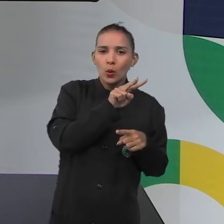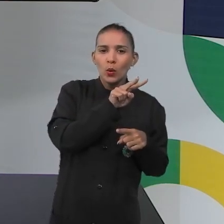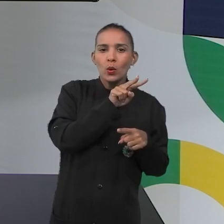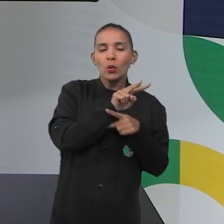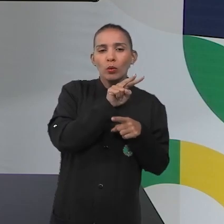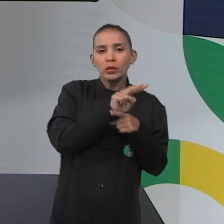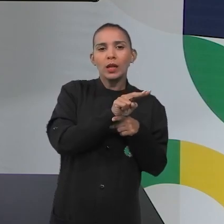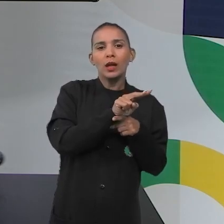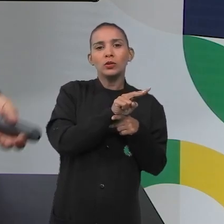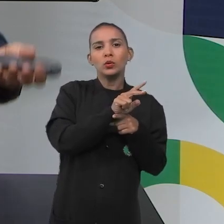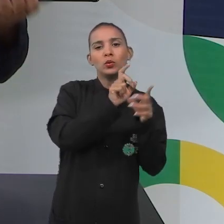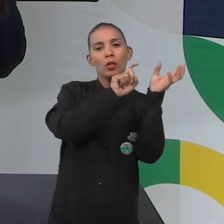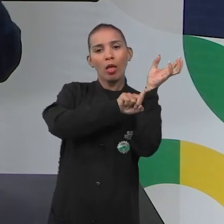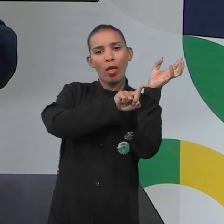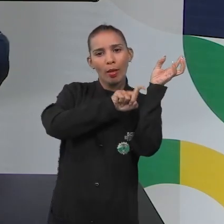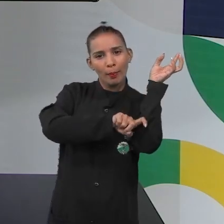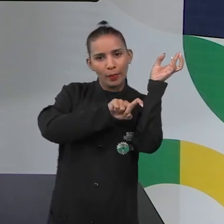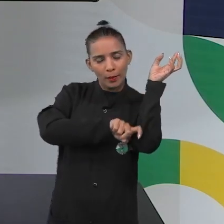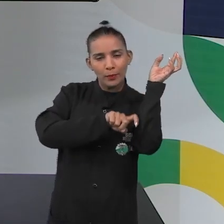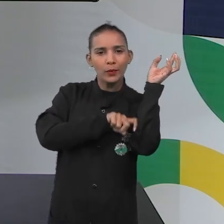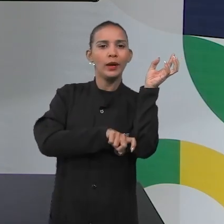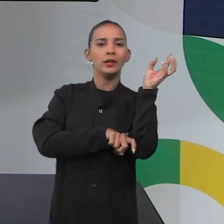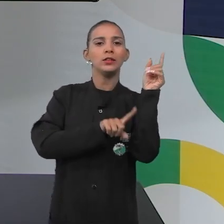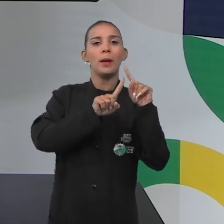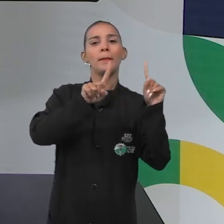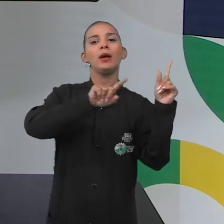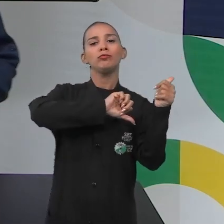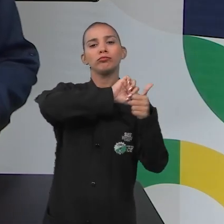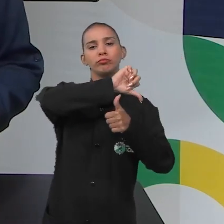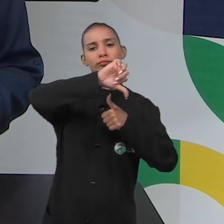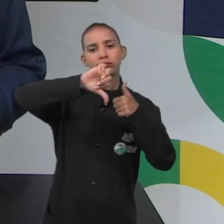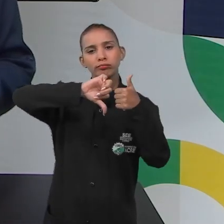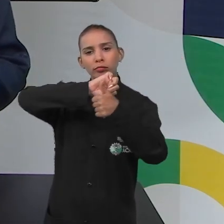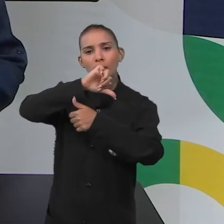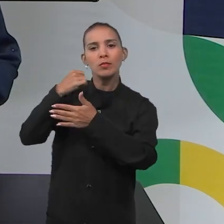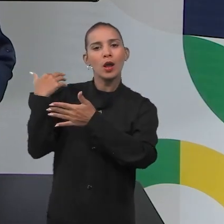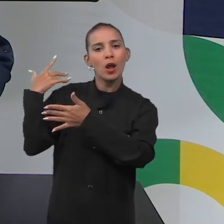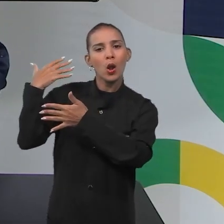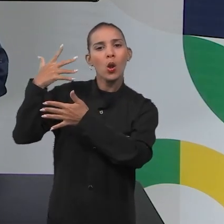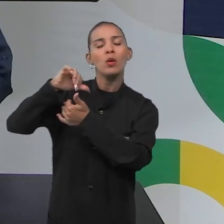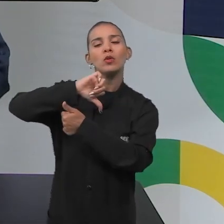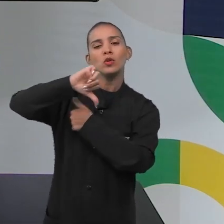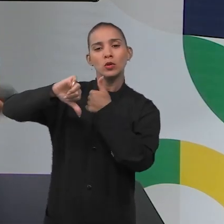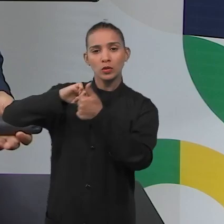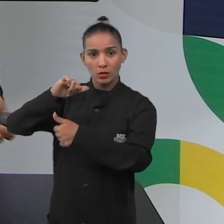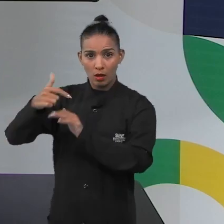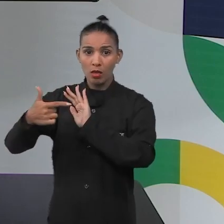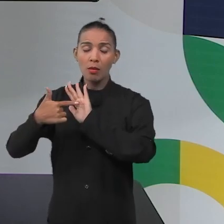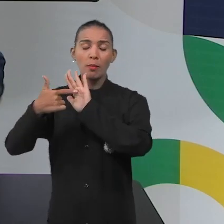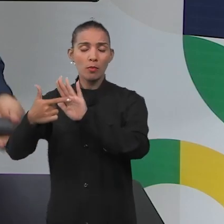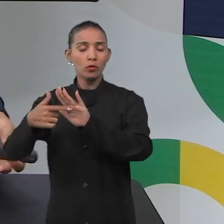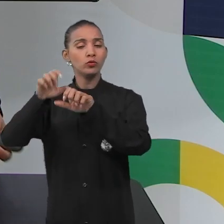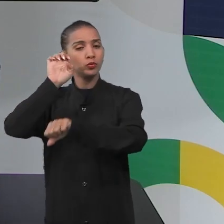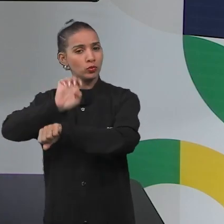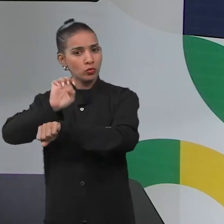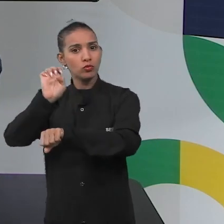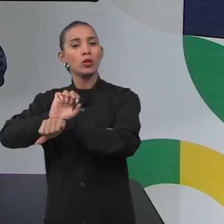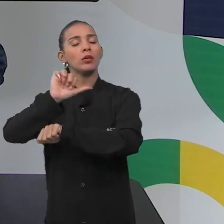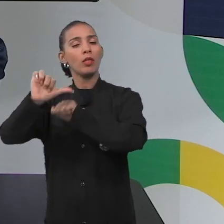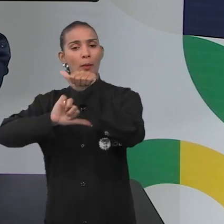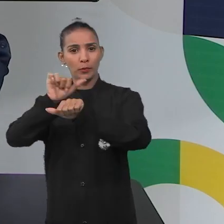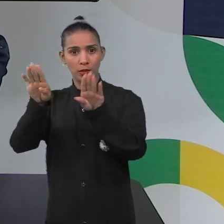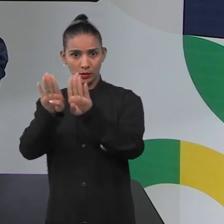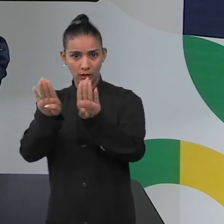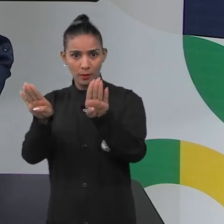látex. Então, hoje essa realidade vem mudando, tá? O que demonstra que o Estado está, como eu falei, mudando a sua base